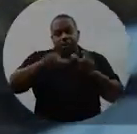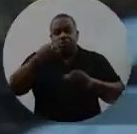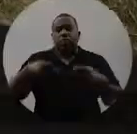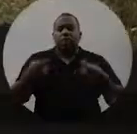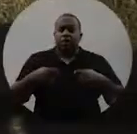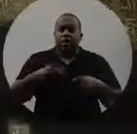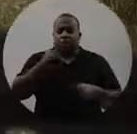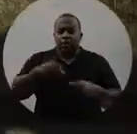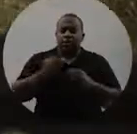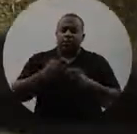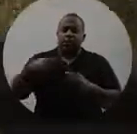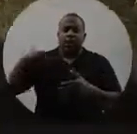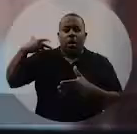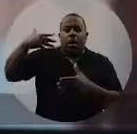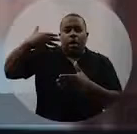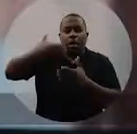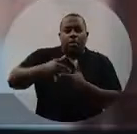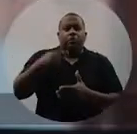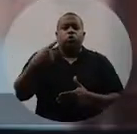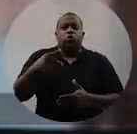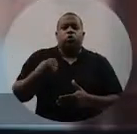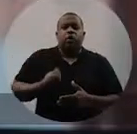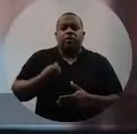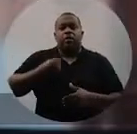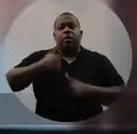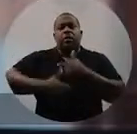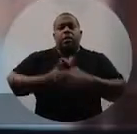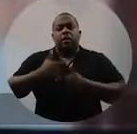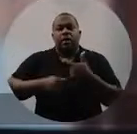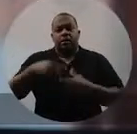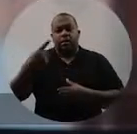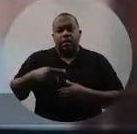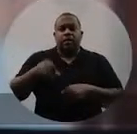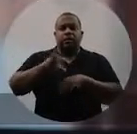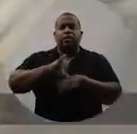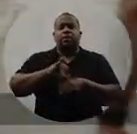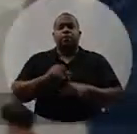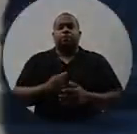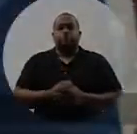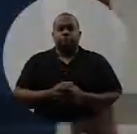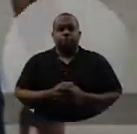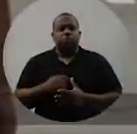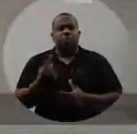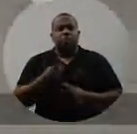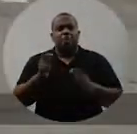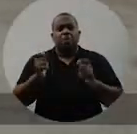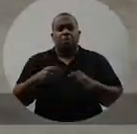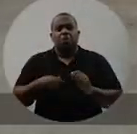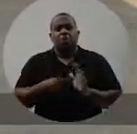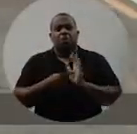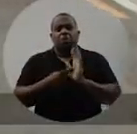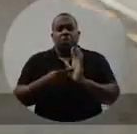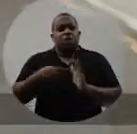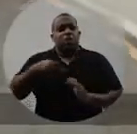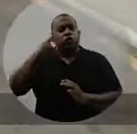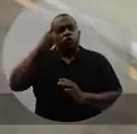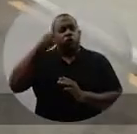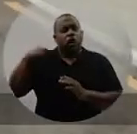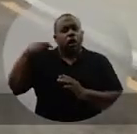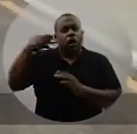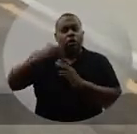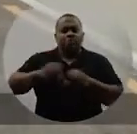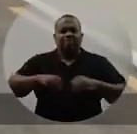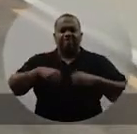foi isso que ele fez ao longo de toda a sua vida trabalhando aqui em nossa capital. A gente poderia mostrar aqui a história